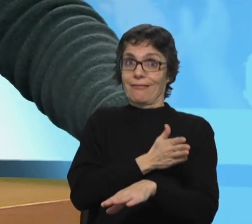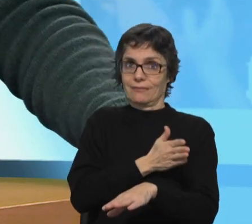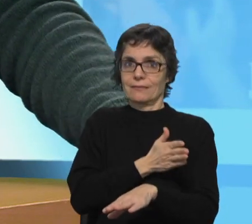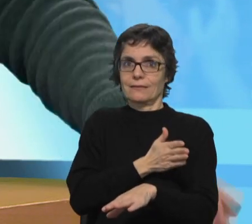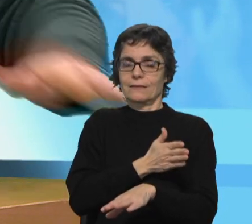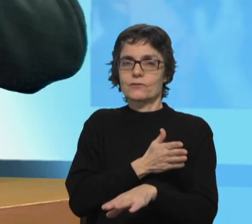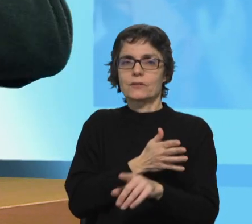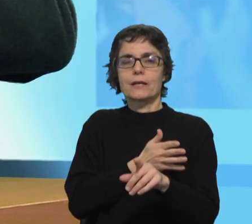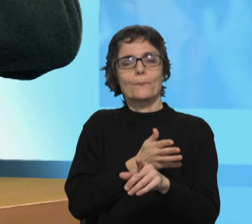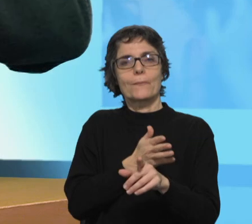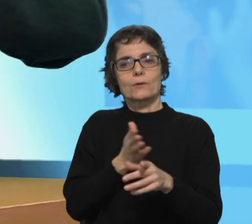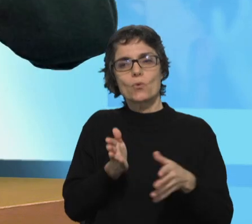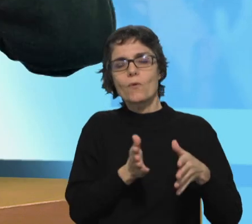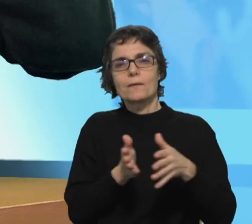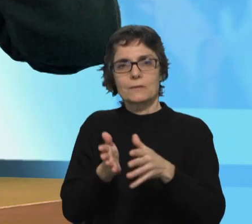da Páscoa.